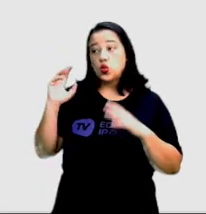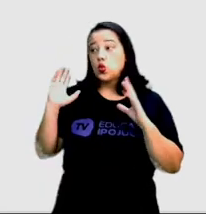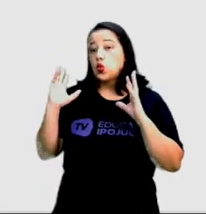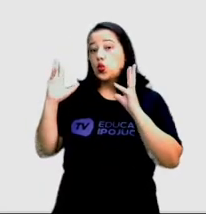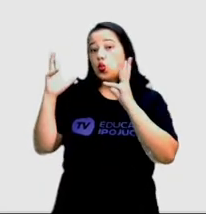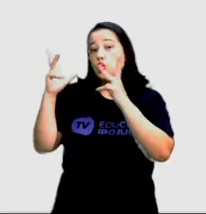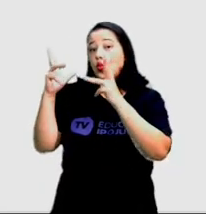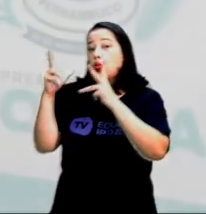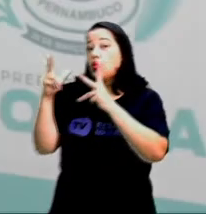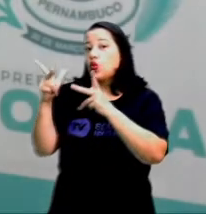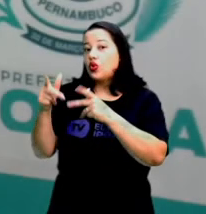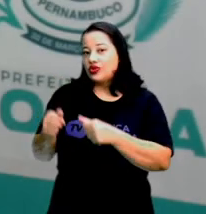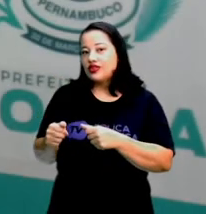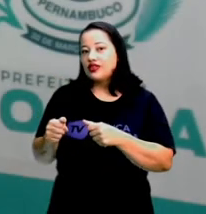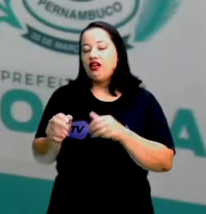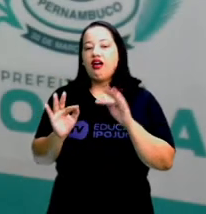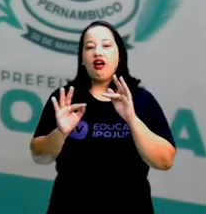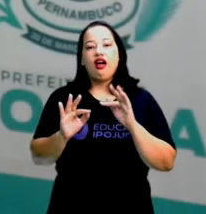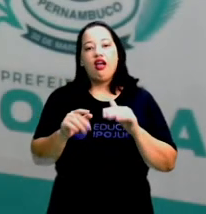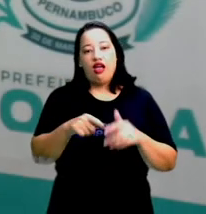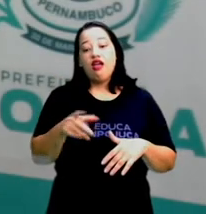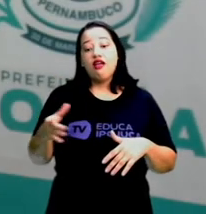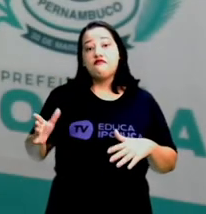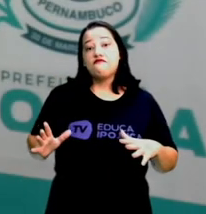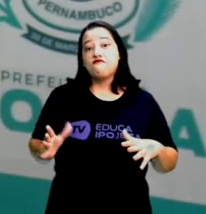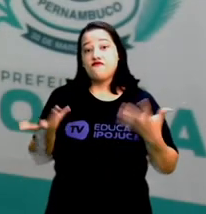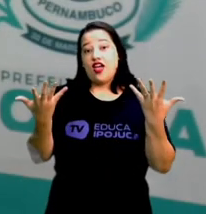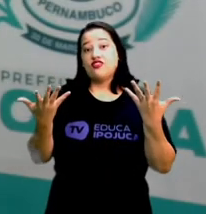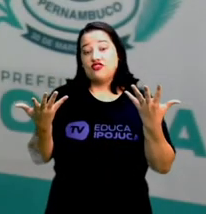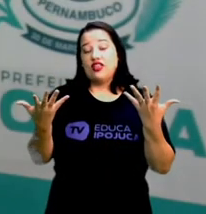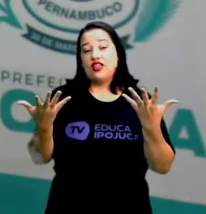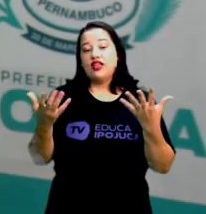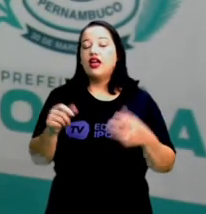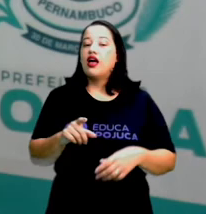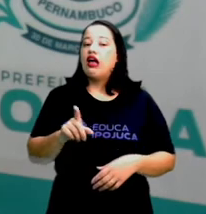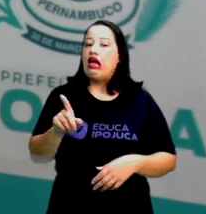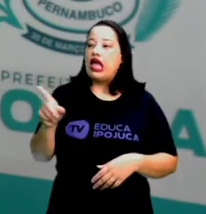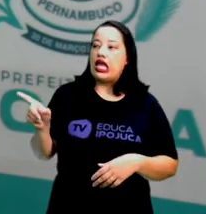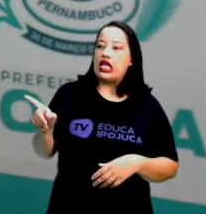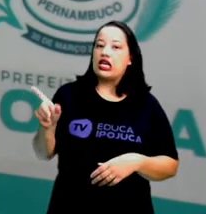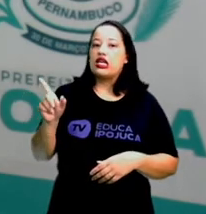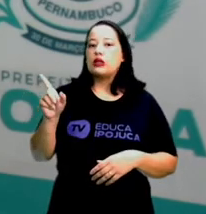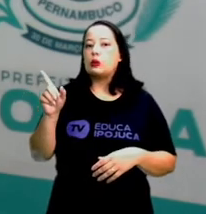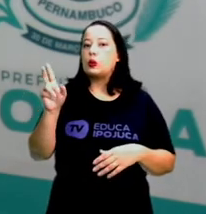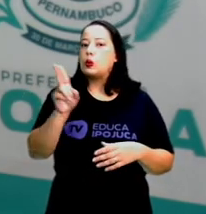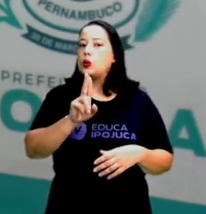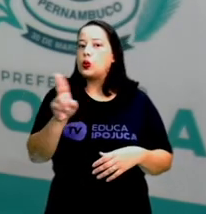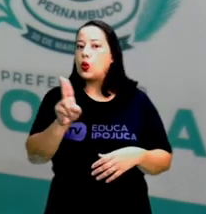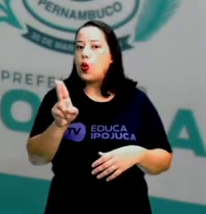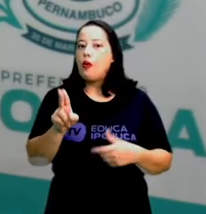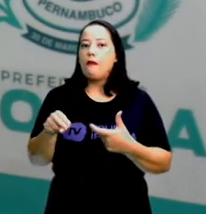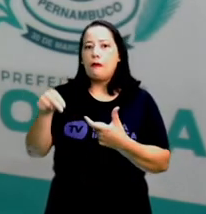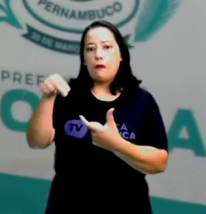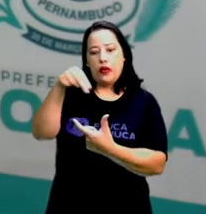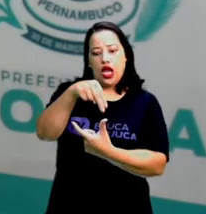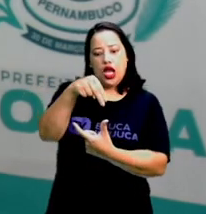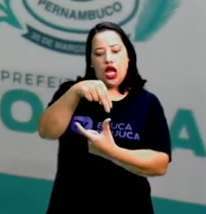que são convidados para a festa de Noé, o nome deles começa com a letrinha N,